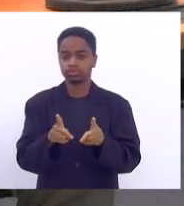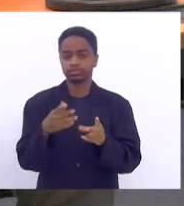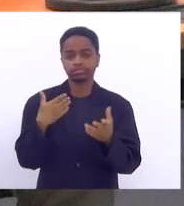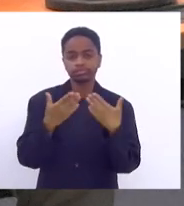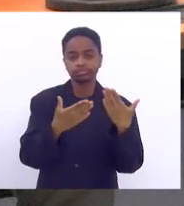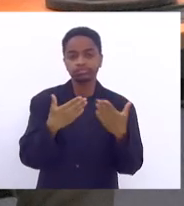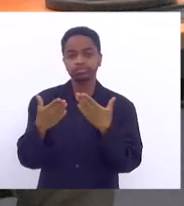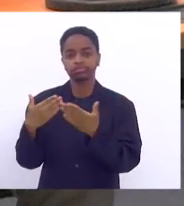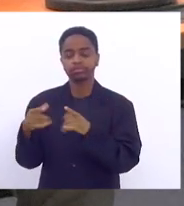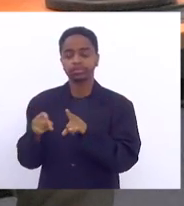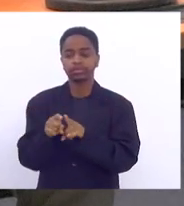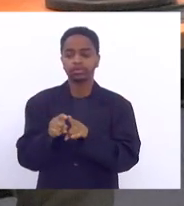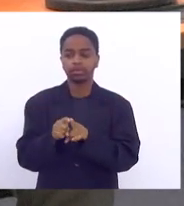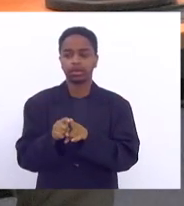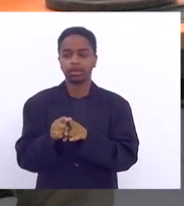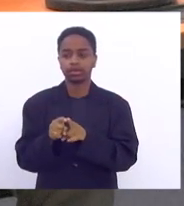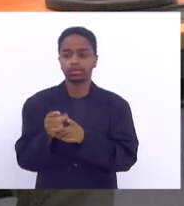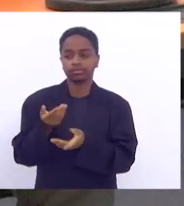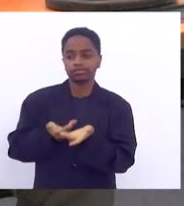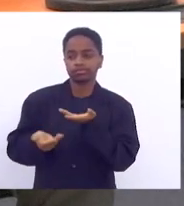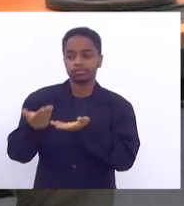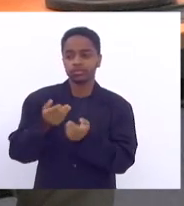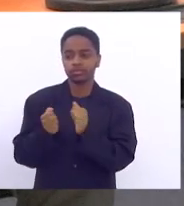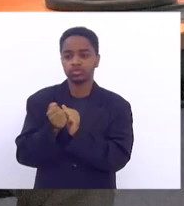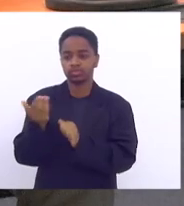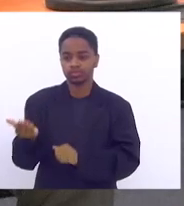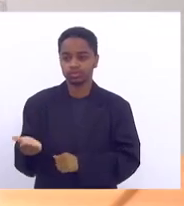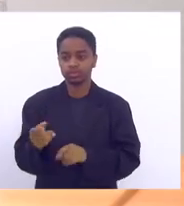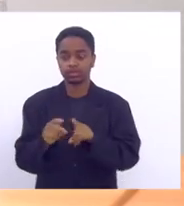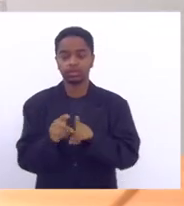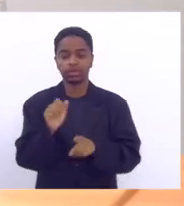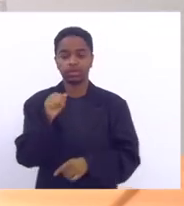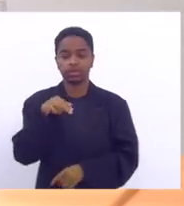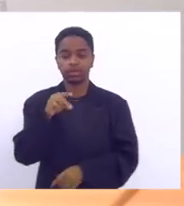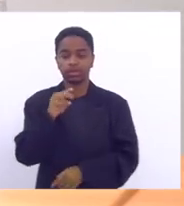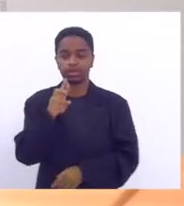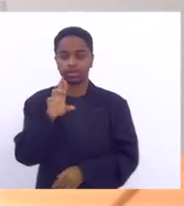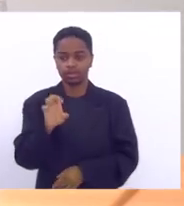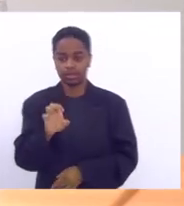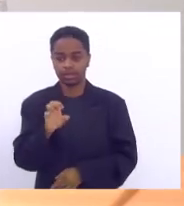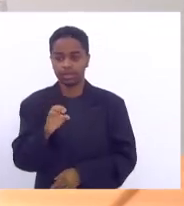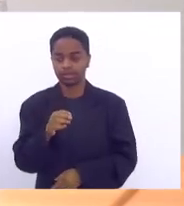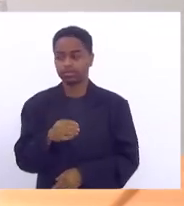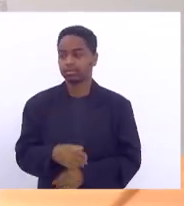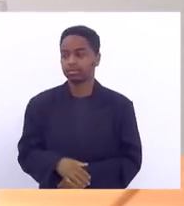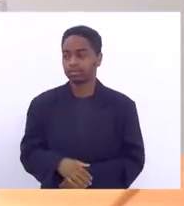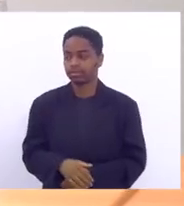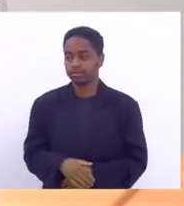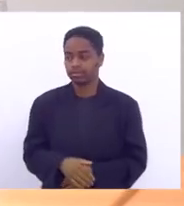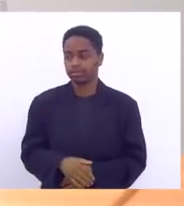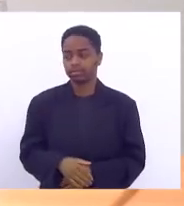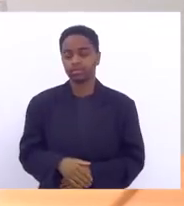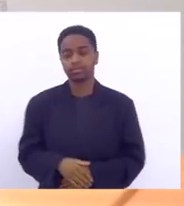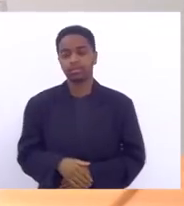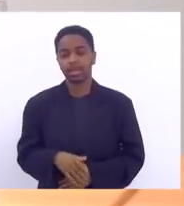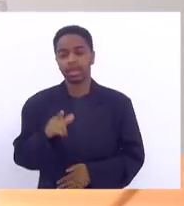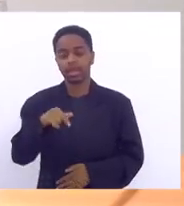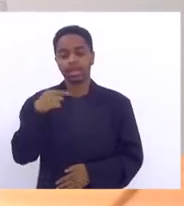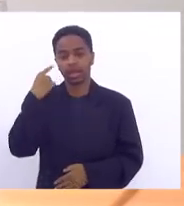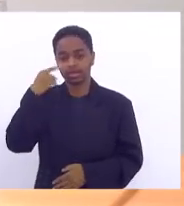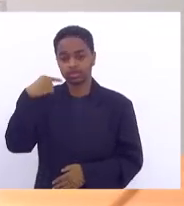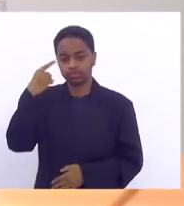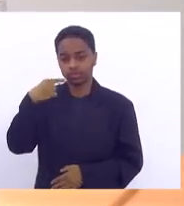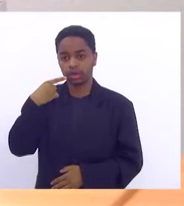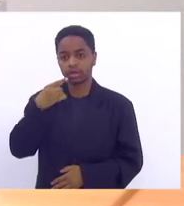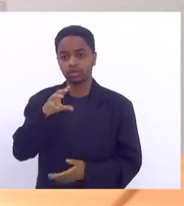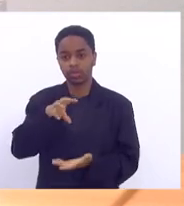diálogo e a contribuição do Dr Luiz Paulo o Dr André maimone que representa aí para mim é o advogado da entidade que eu